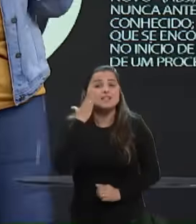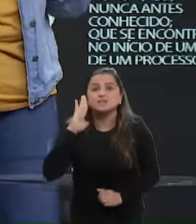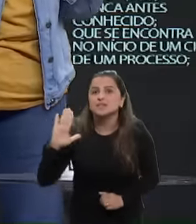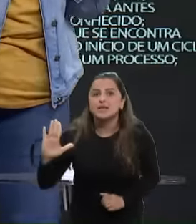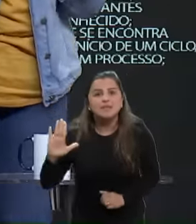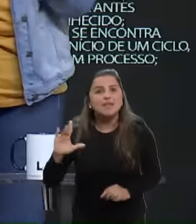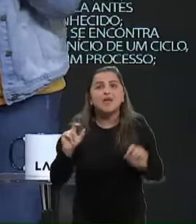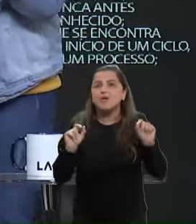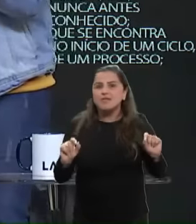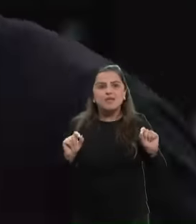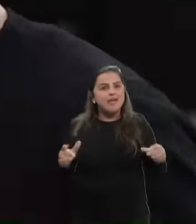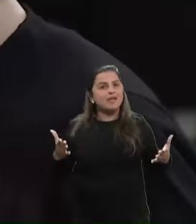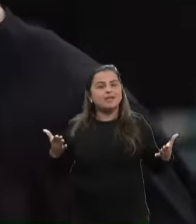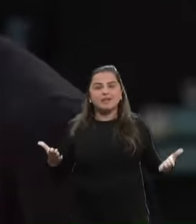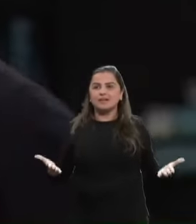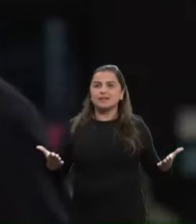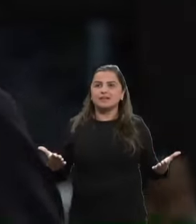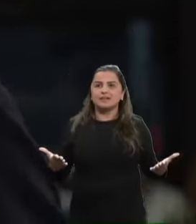Eles não sabiam.